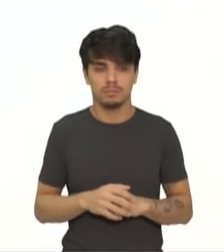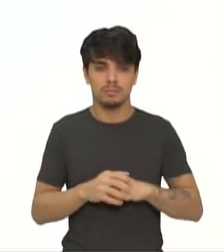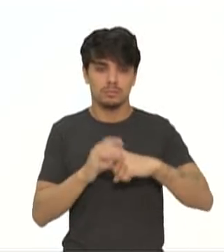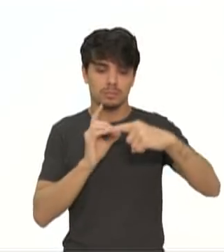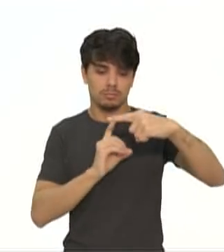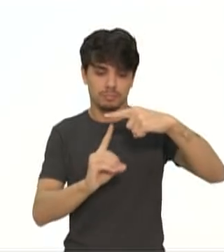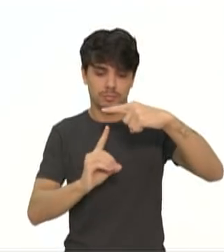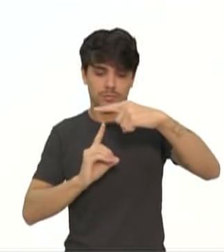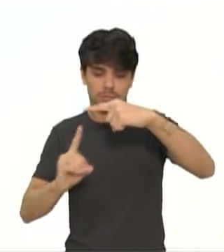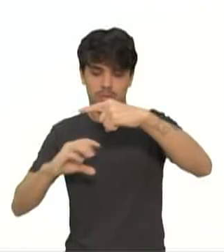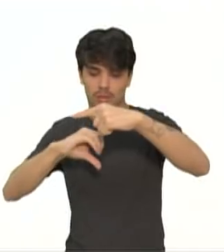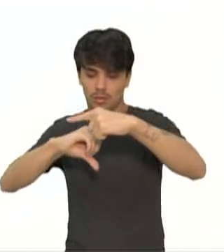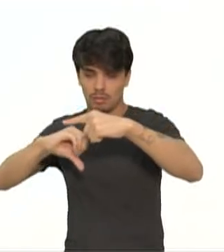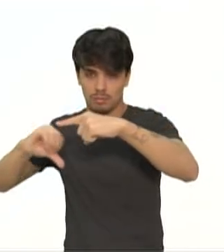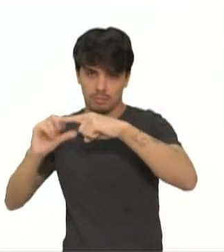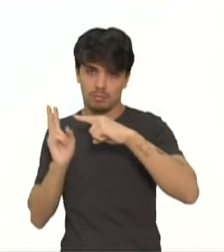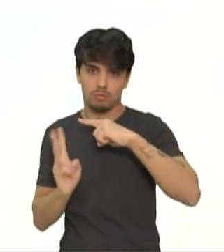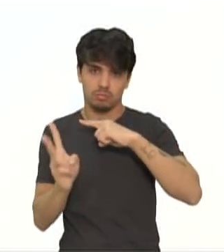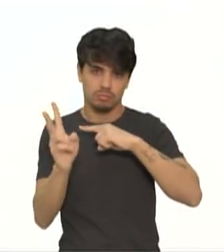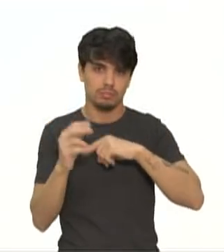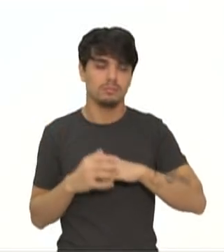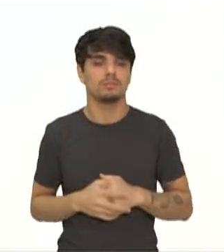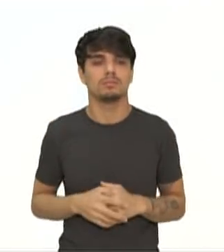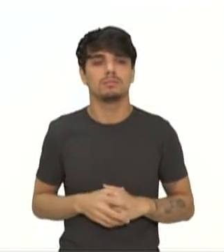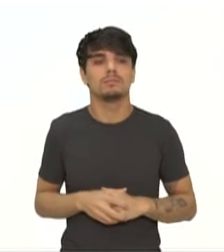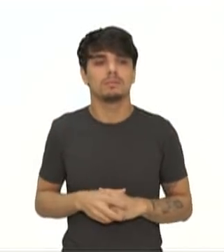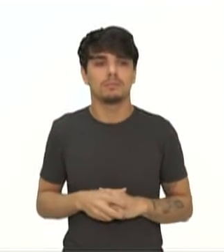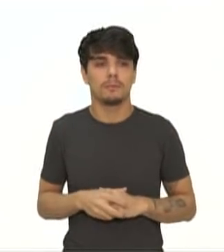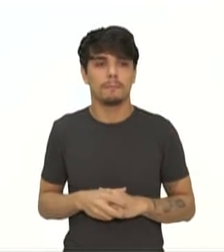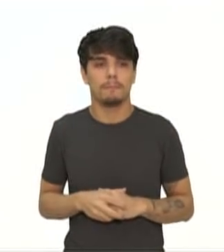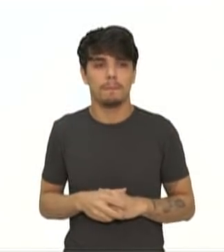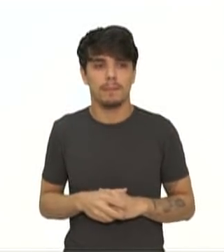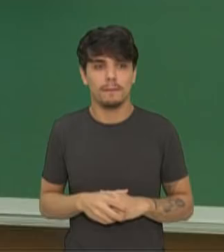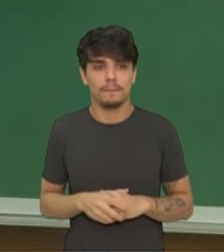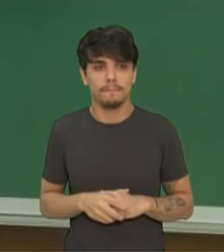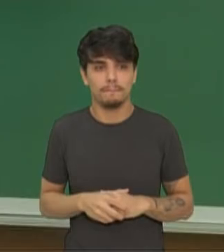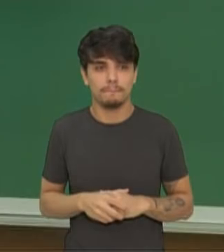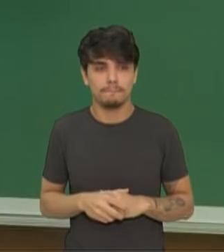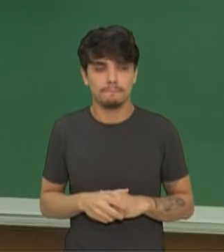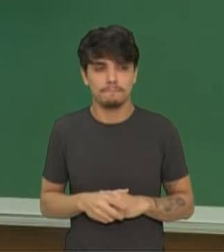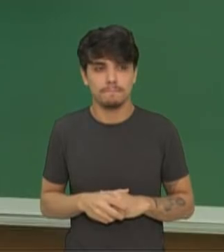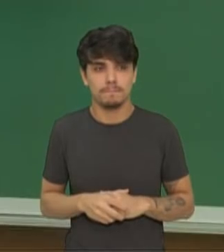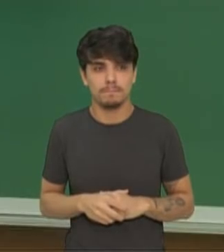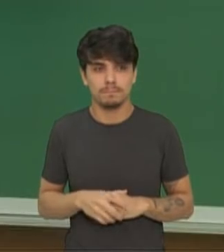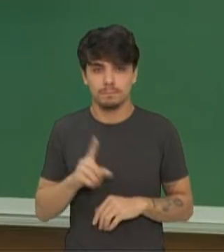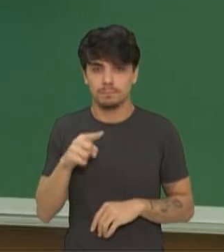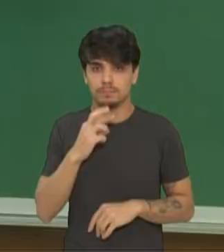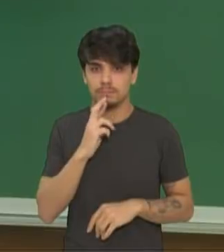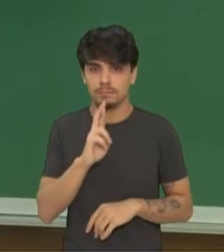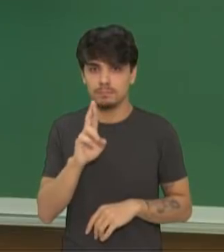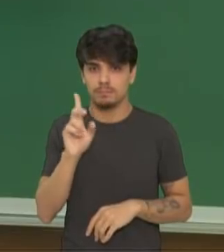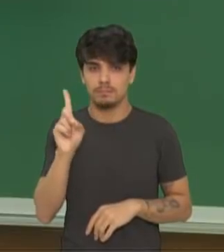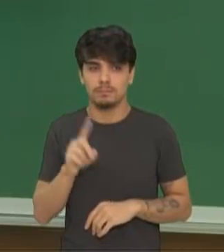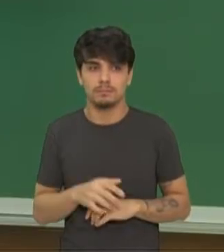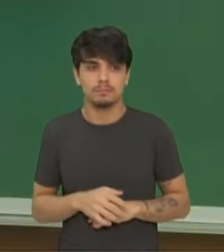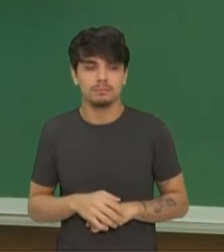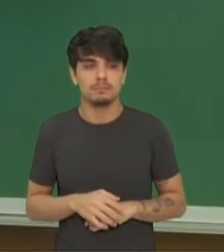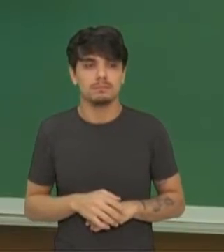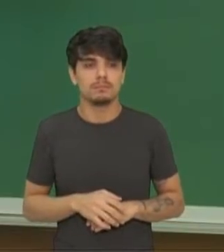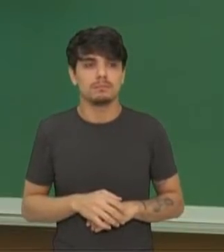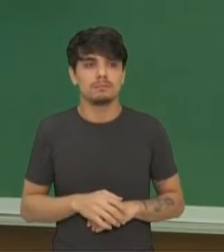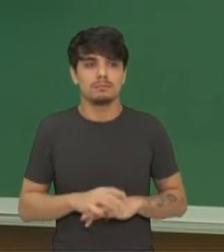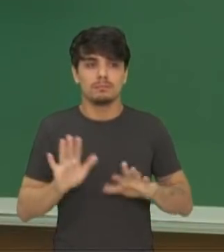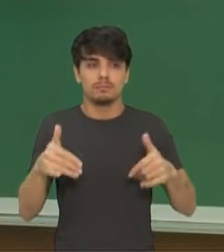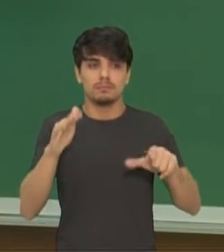que é o 9, continua sendo 9. Tá bom? Então, essa é a nossa resposta. E na